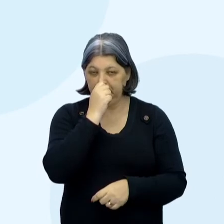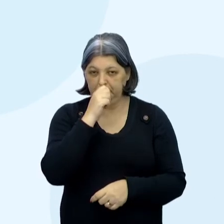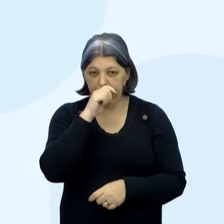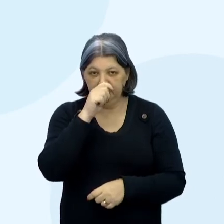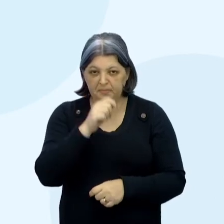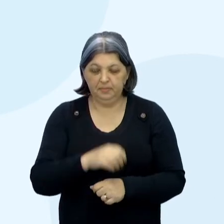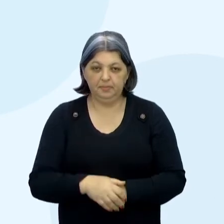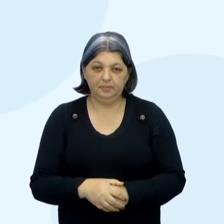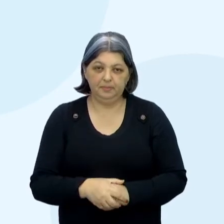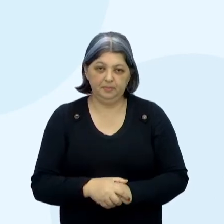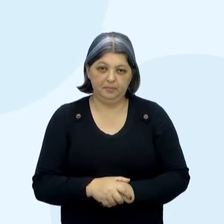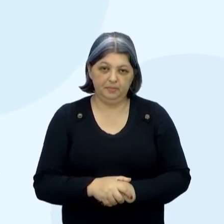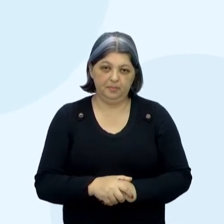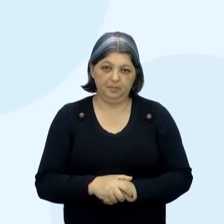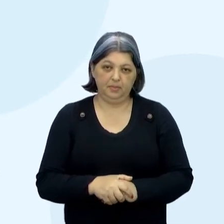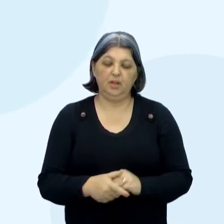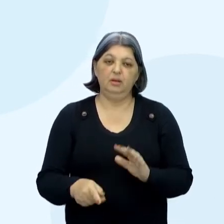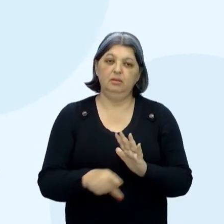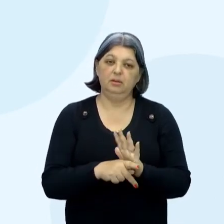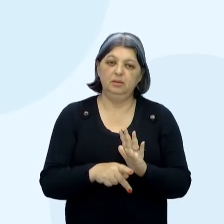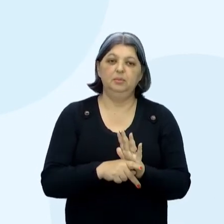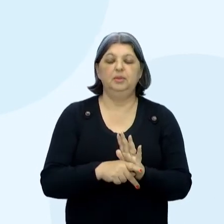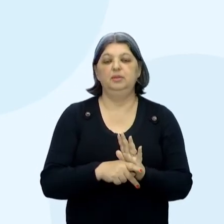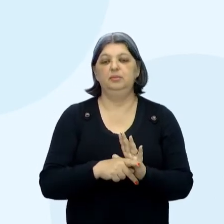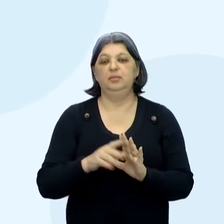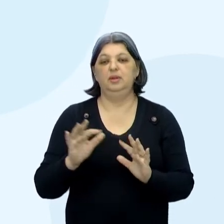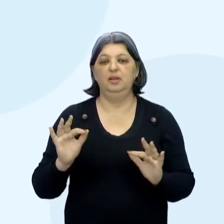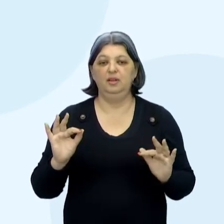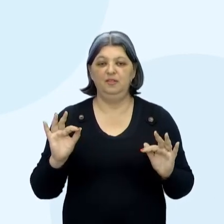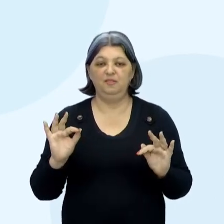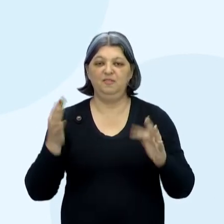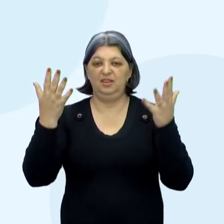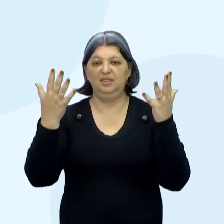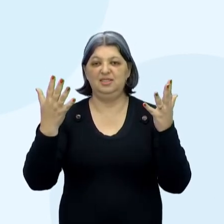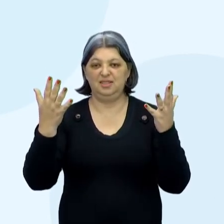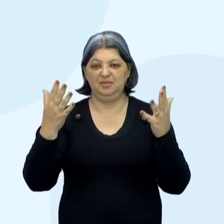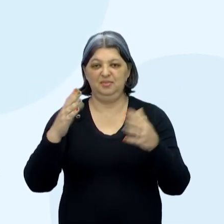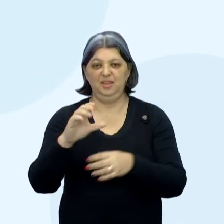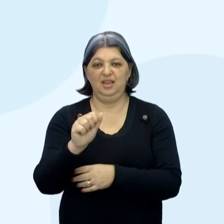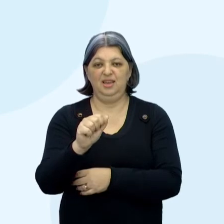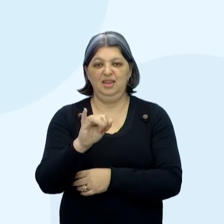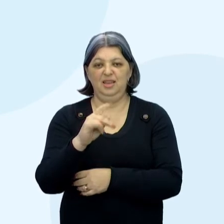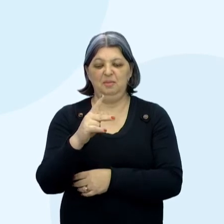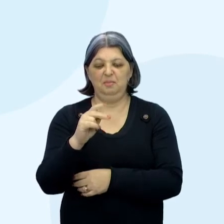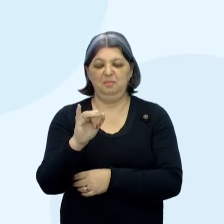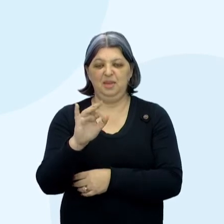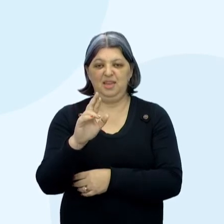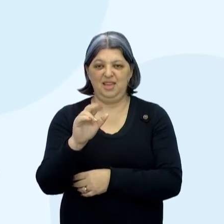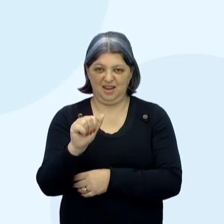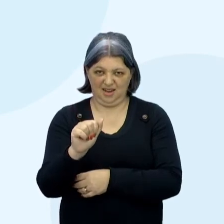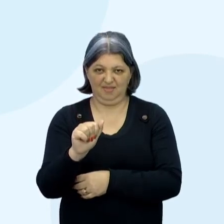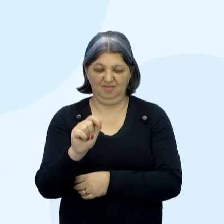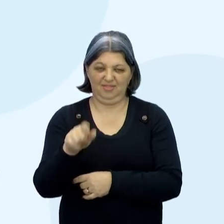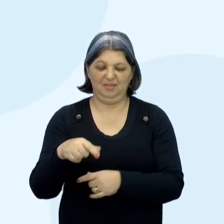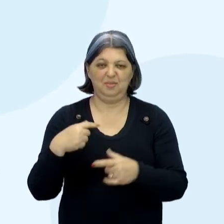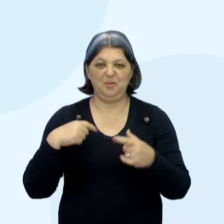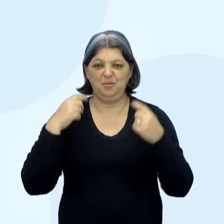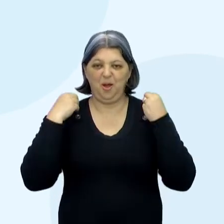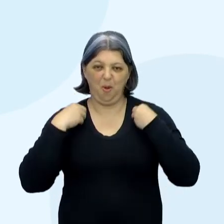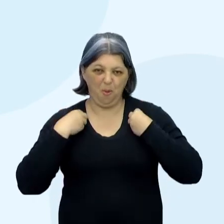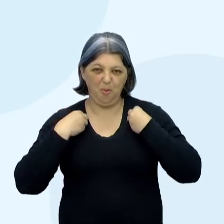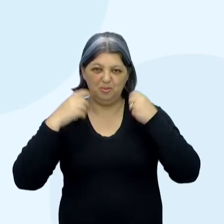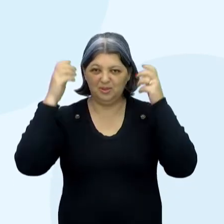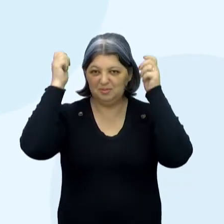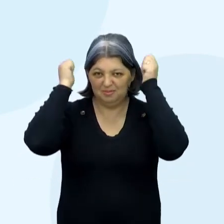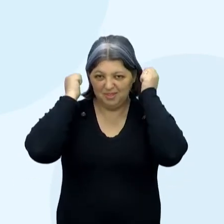chama de caipira. Outro detalhe interessante, esse eu adoro, tá? Cada um que goste